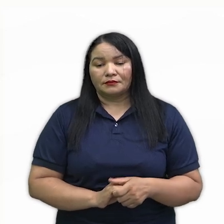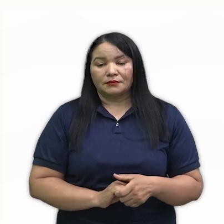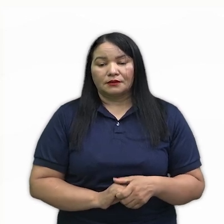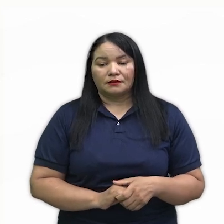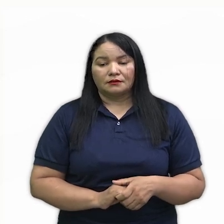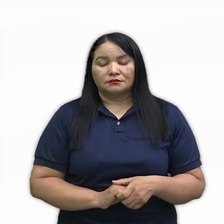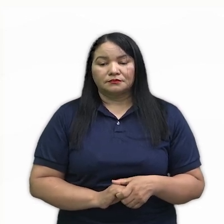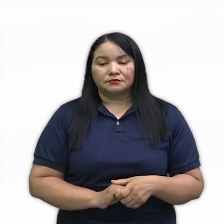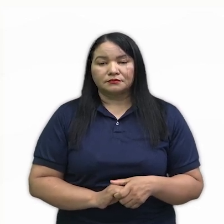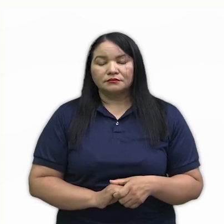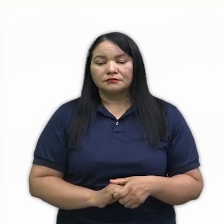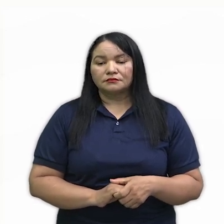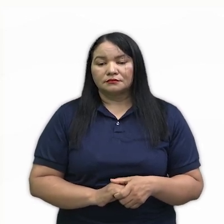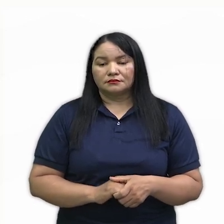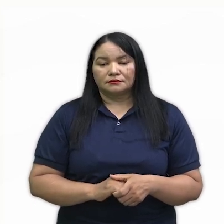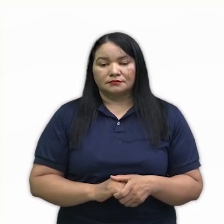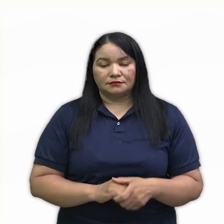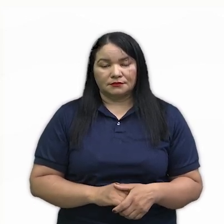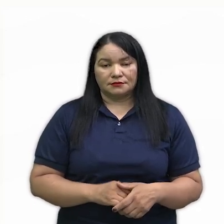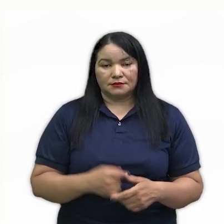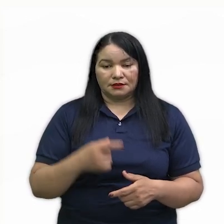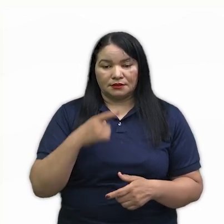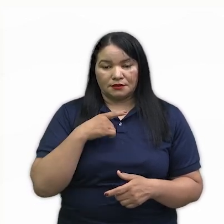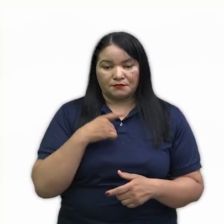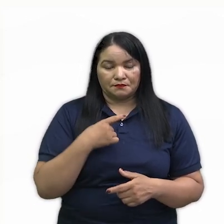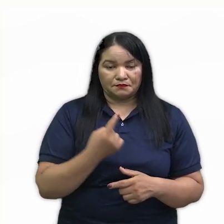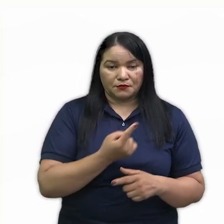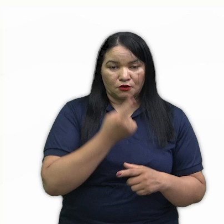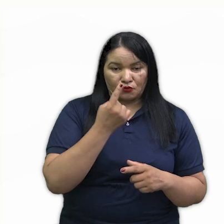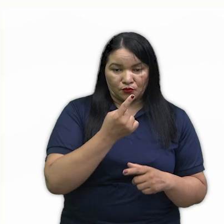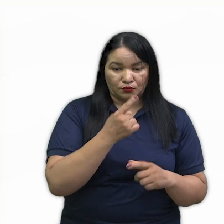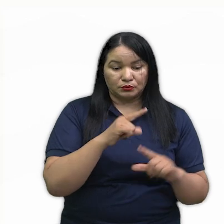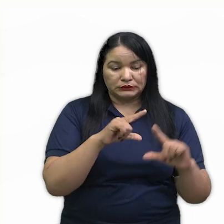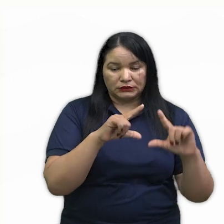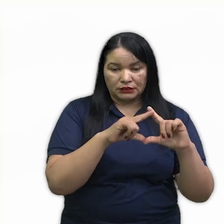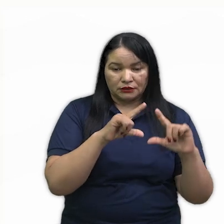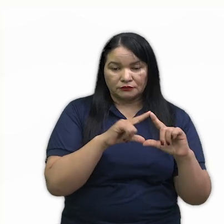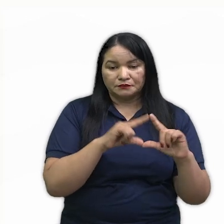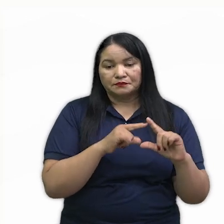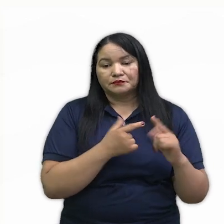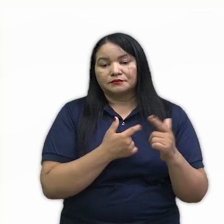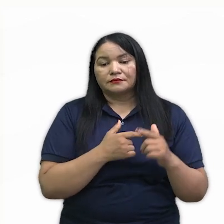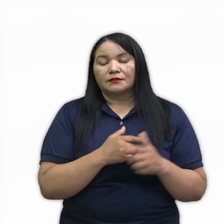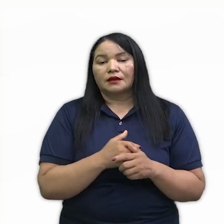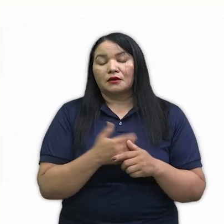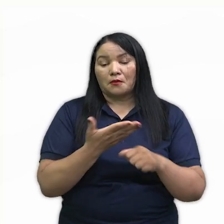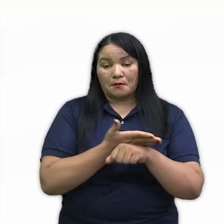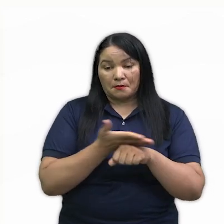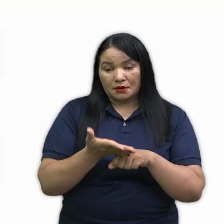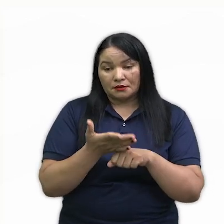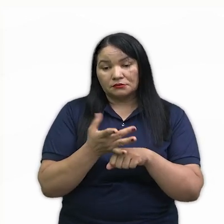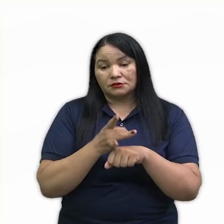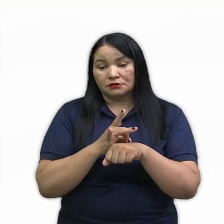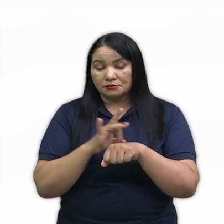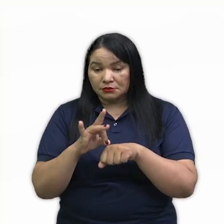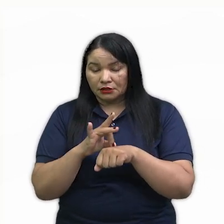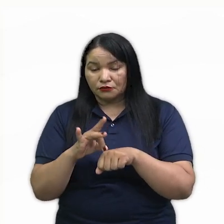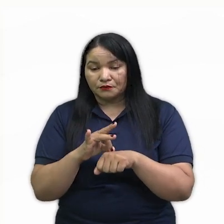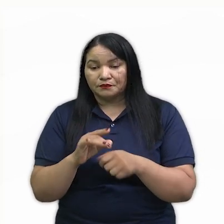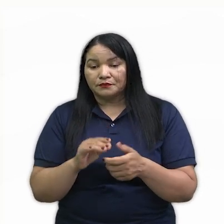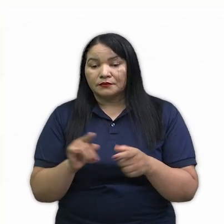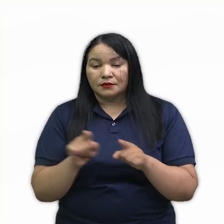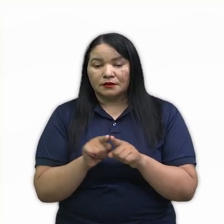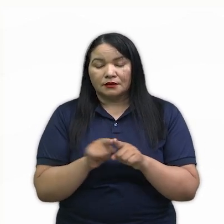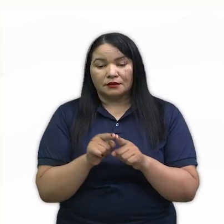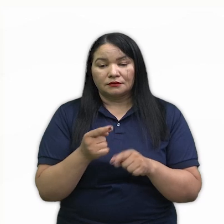figura. Eu tenho aqui um triângulo. Não, ele quer saber a sequência de triângulos brancos e pretos, né? Nesse mesmo padrão,